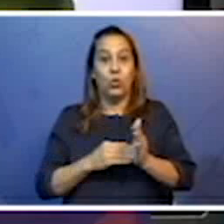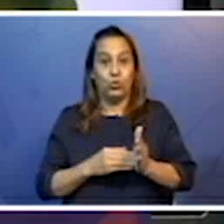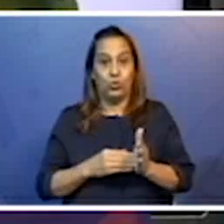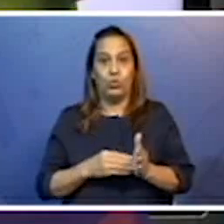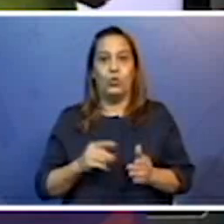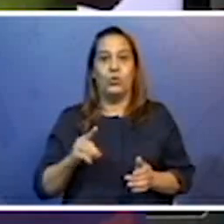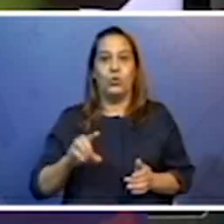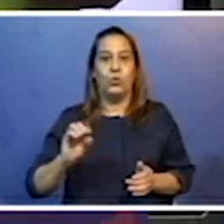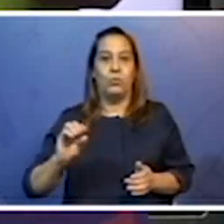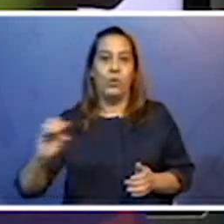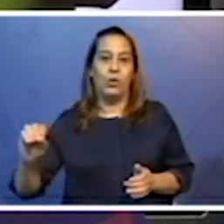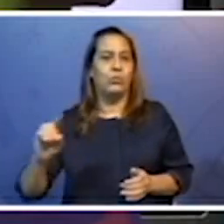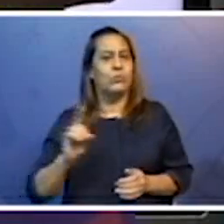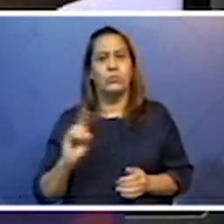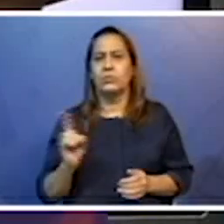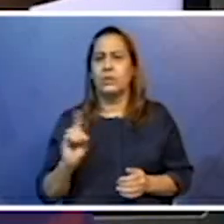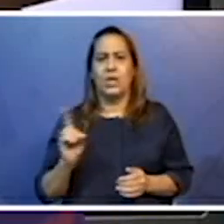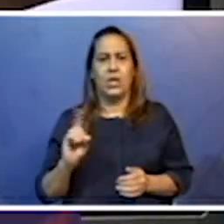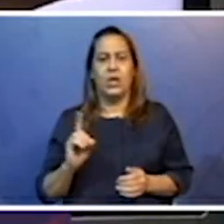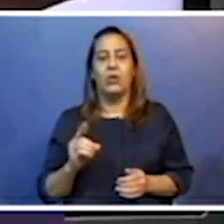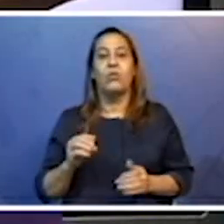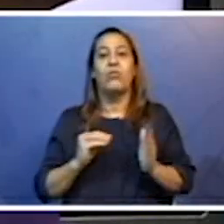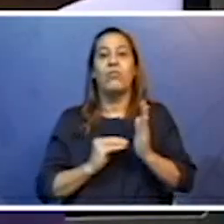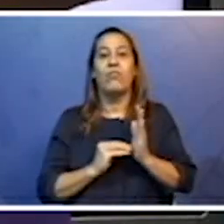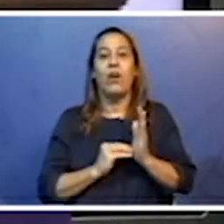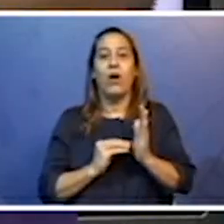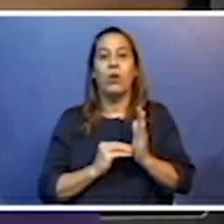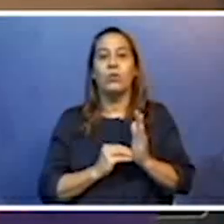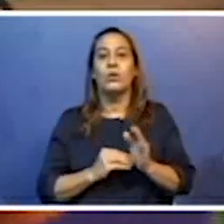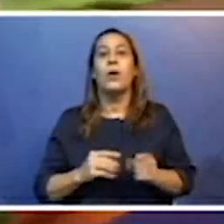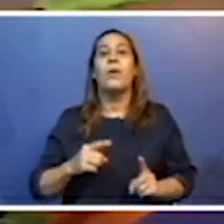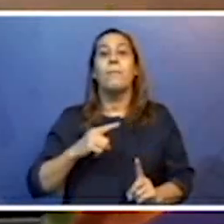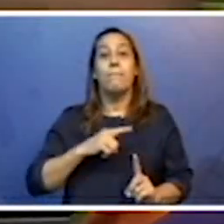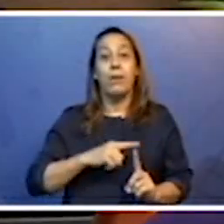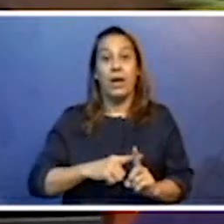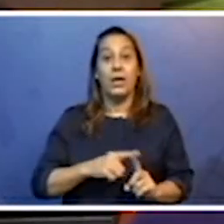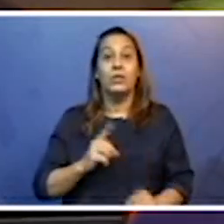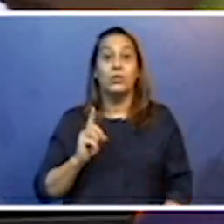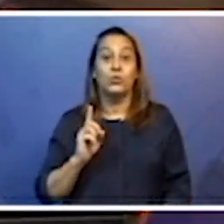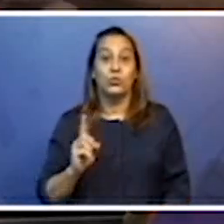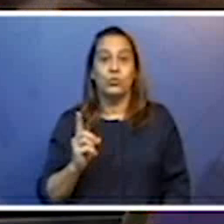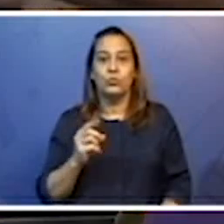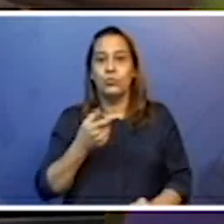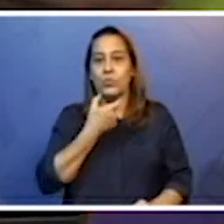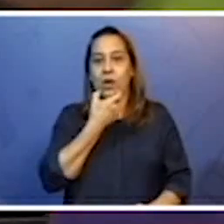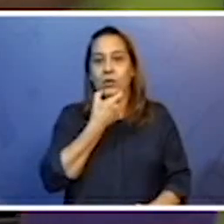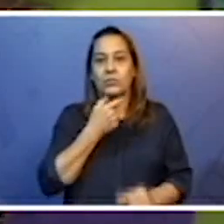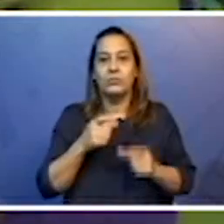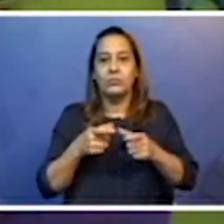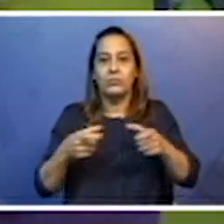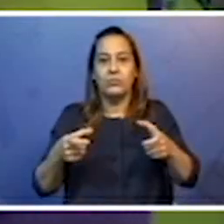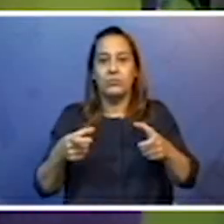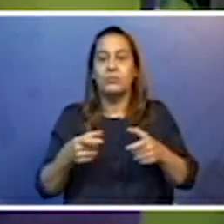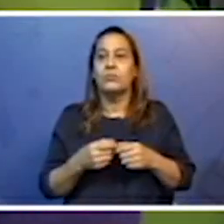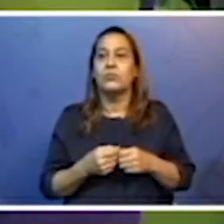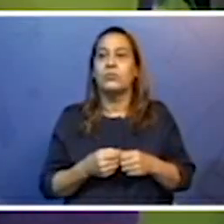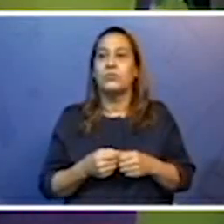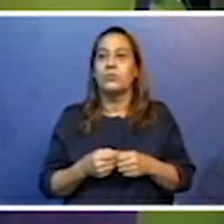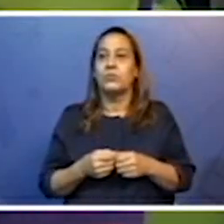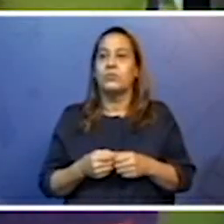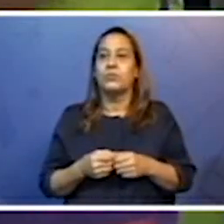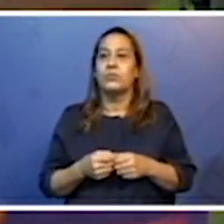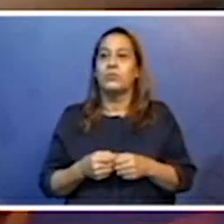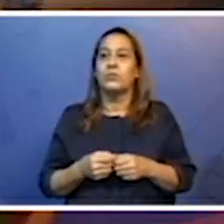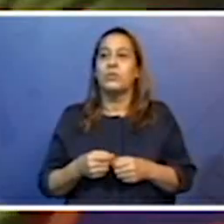Não, 400 não. Chegou no 1.000, né? Vamos colocar mais um pacote? Mais um pacote, ó. Até aqui